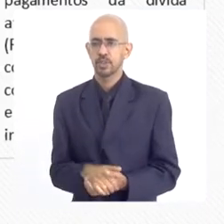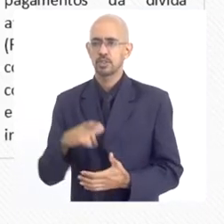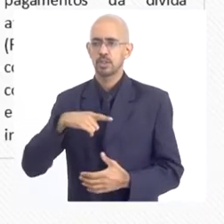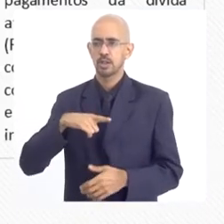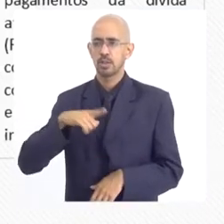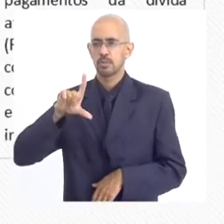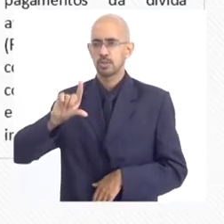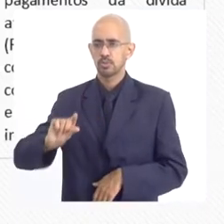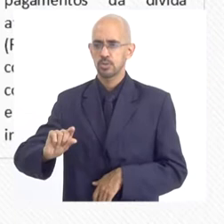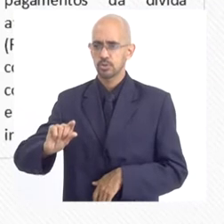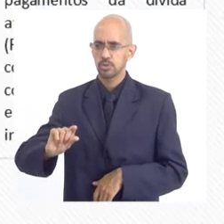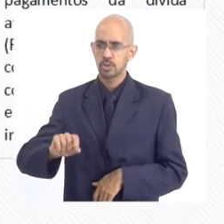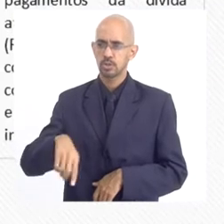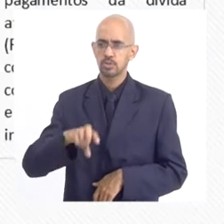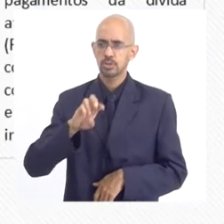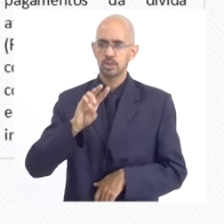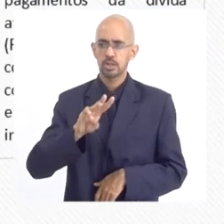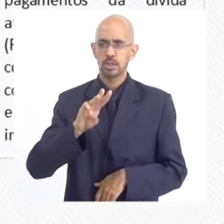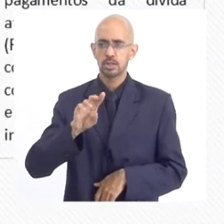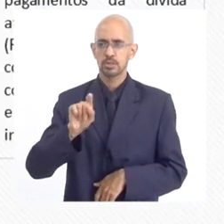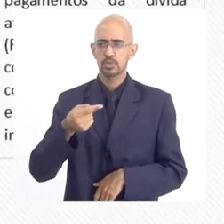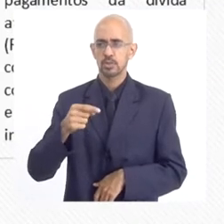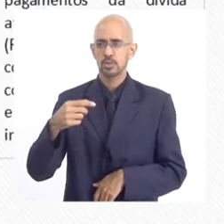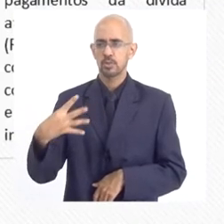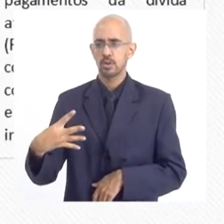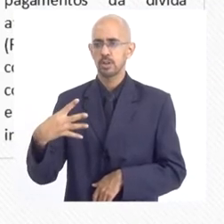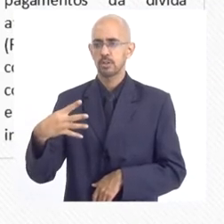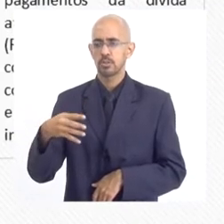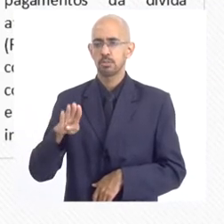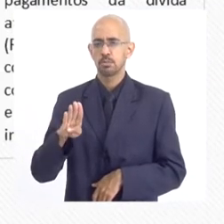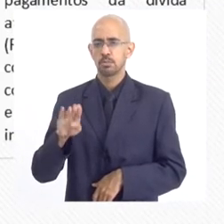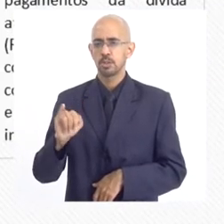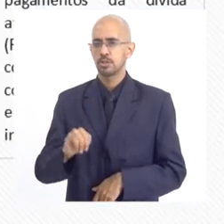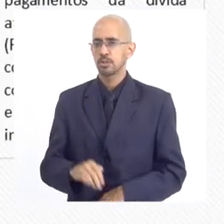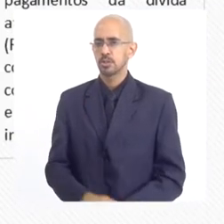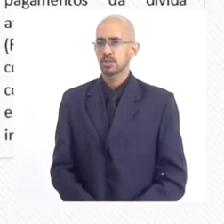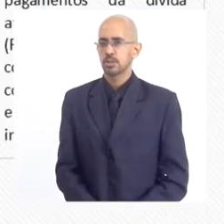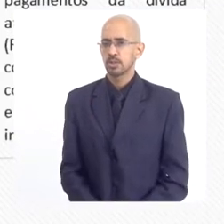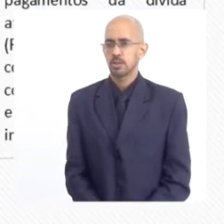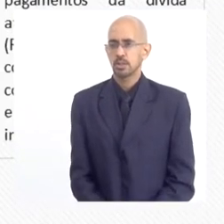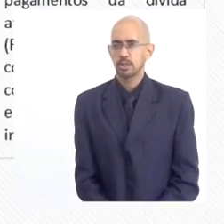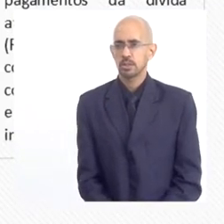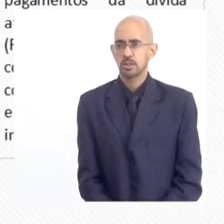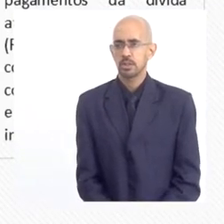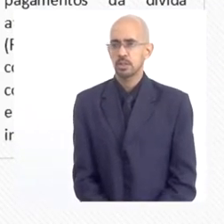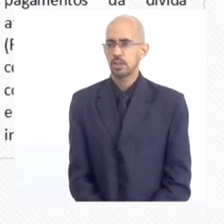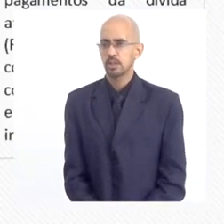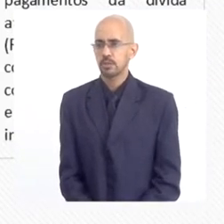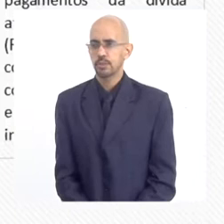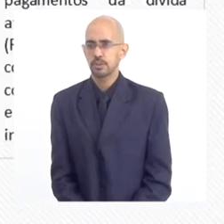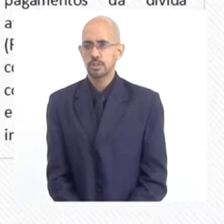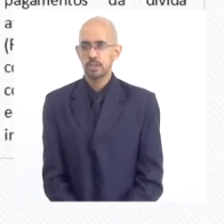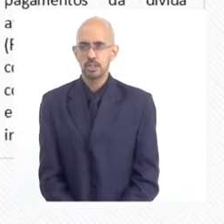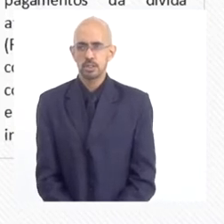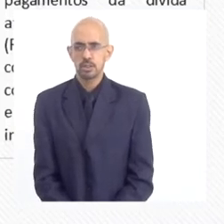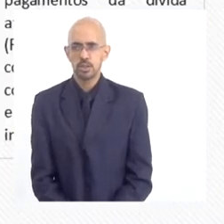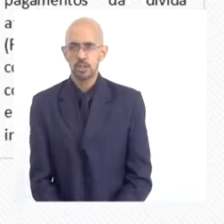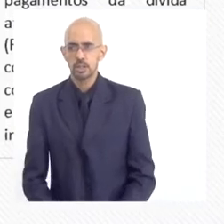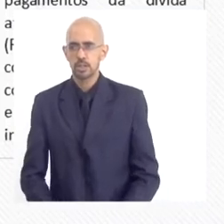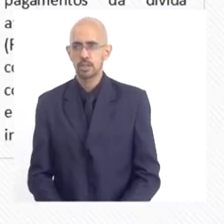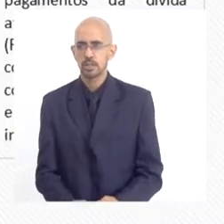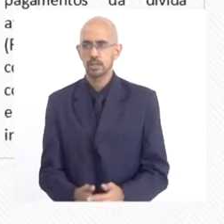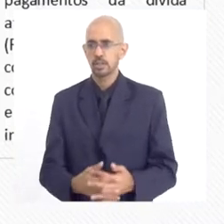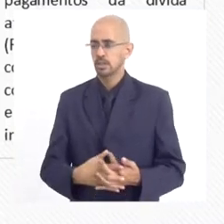gente também teve um recrudescimento da pandemia aqui, né, nesse fevereiro, em março, né, abriu um